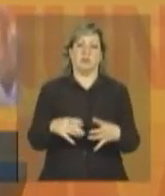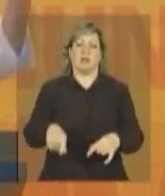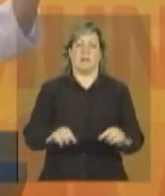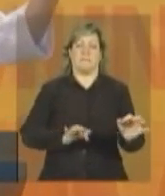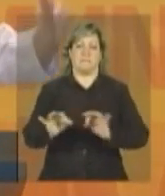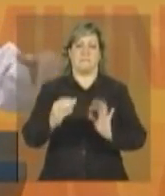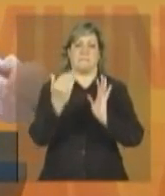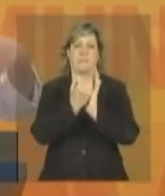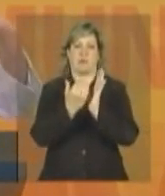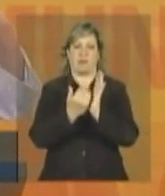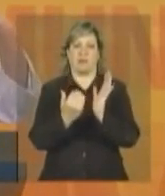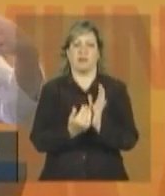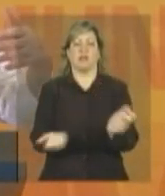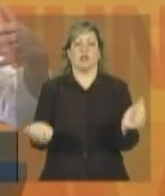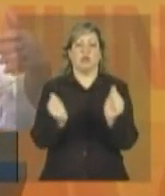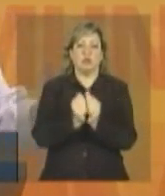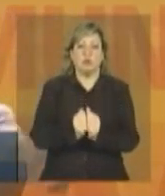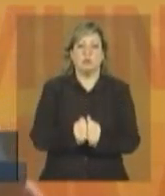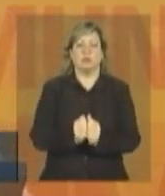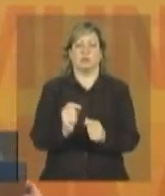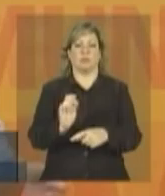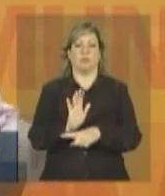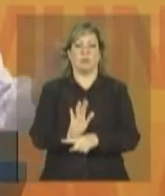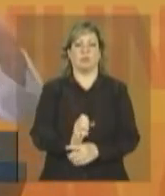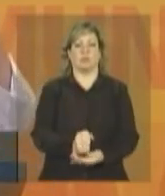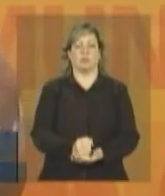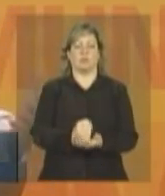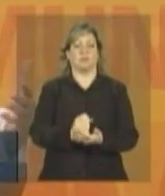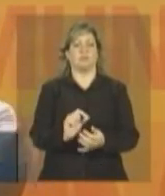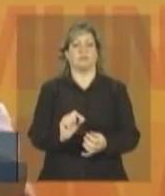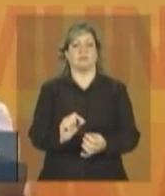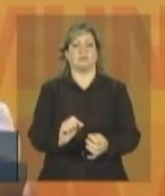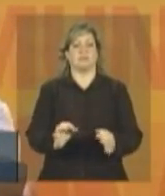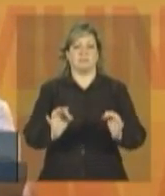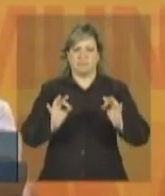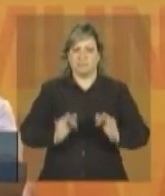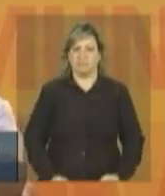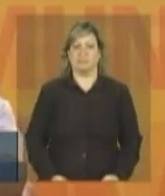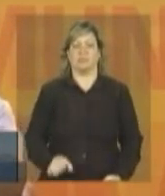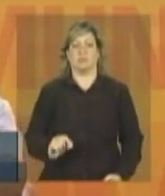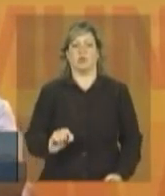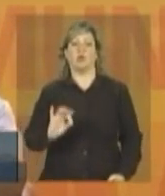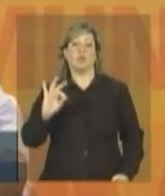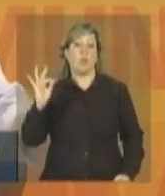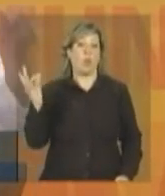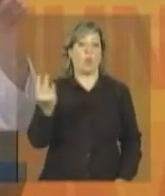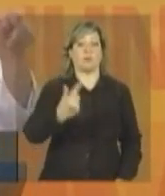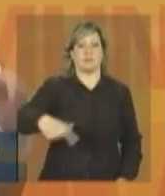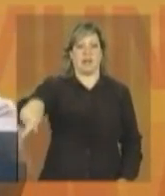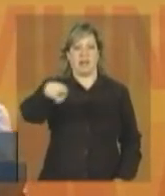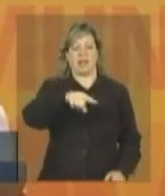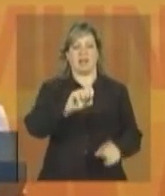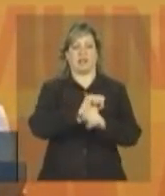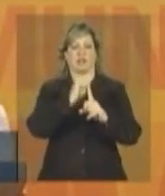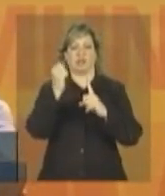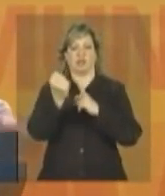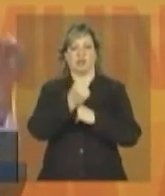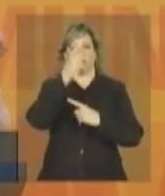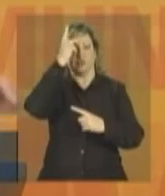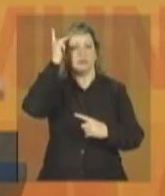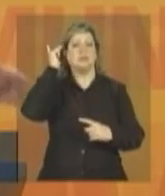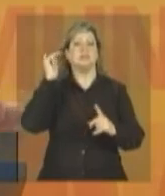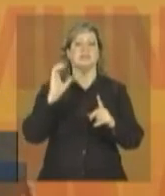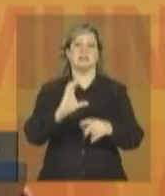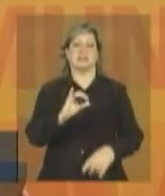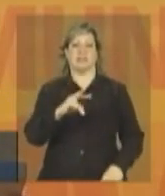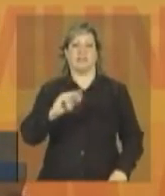programa, junto com a contribuição inequívoca de todos aqueles da sociedade civil